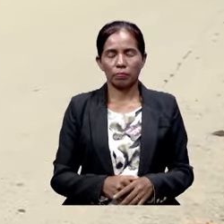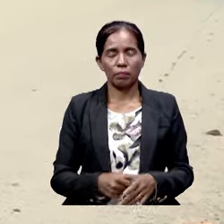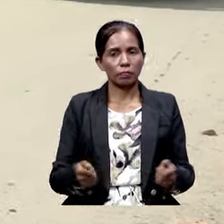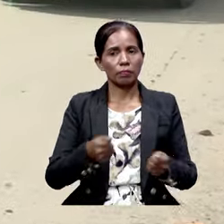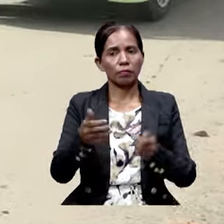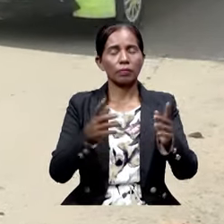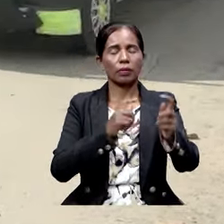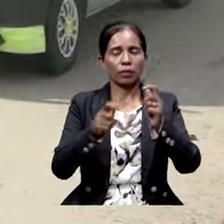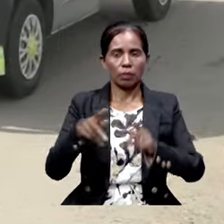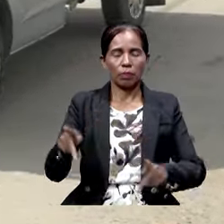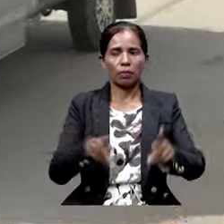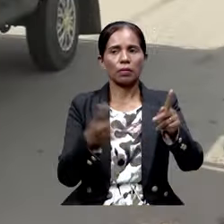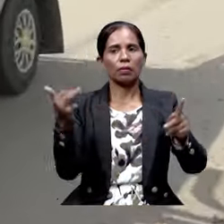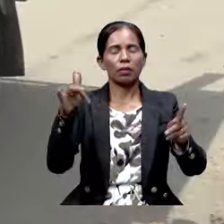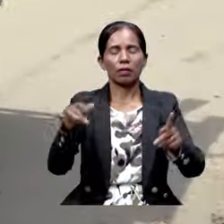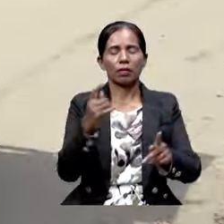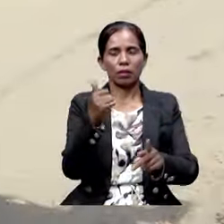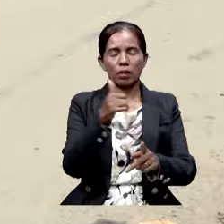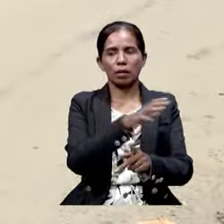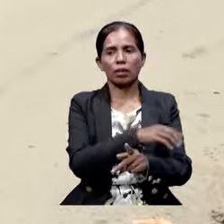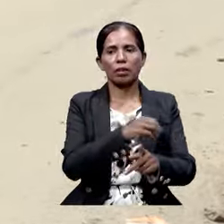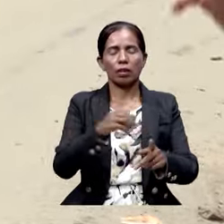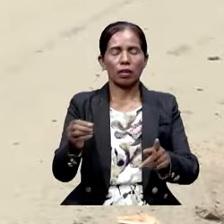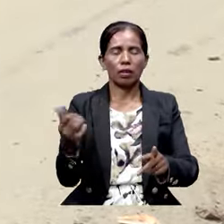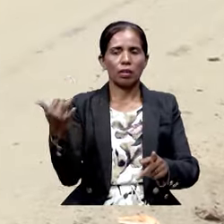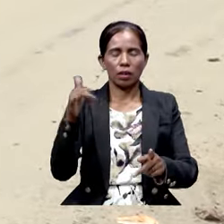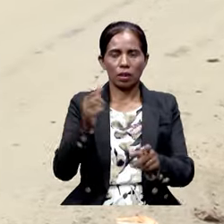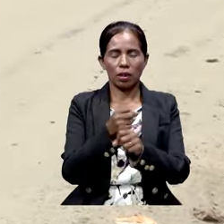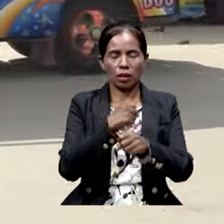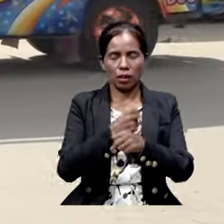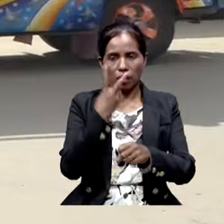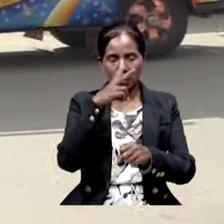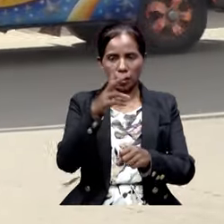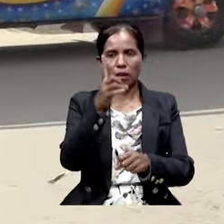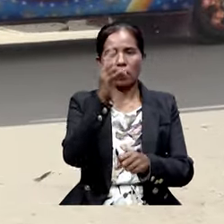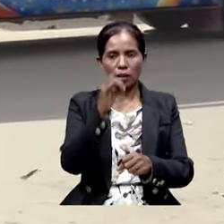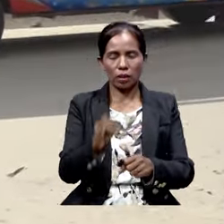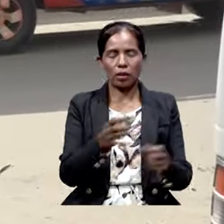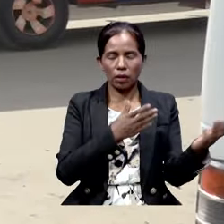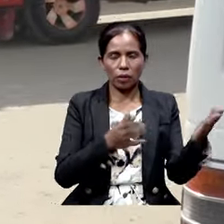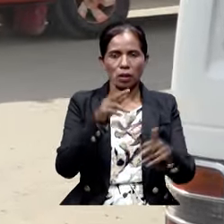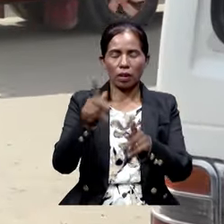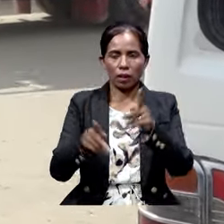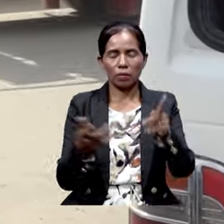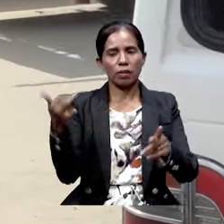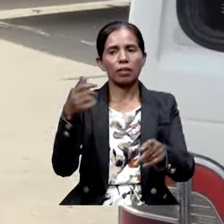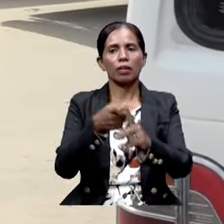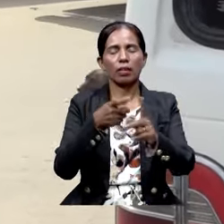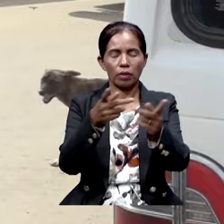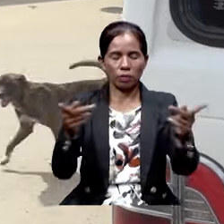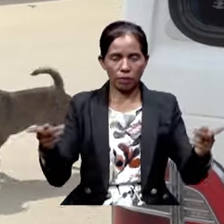Motorista de transporte público seria nessa táxi no microlete, nebe durante, né? A operação na capital de Lili, onde tula passageiros, Lili ia